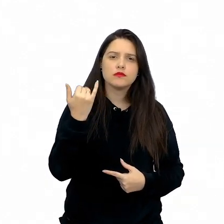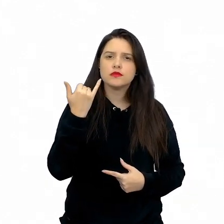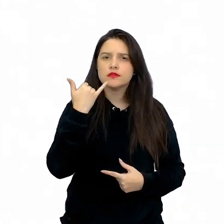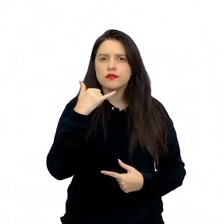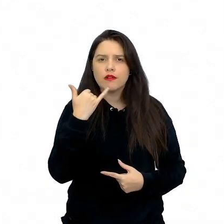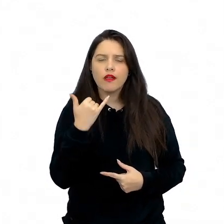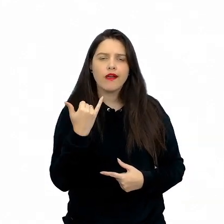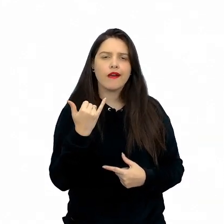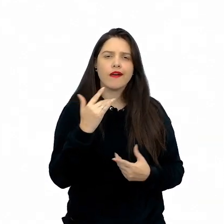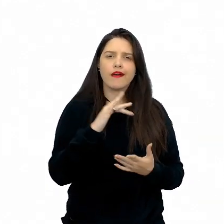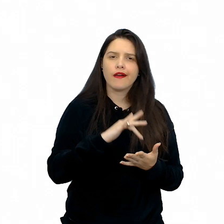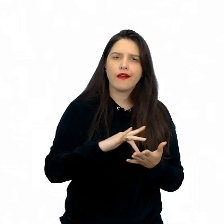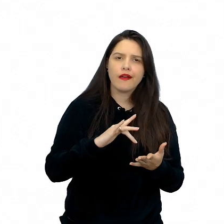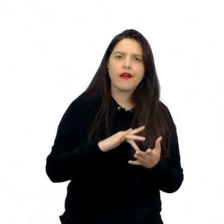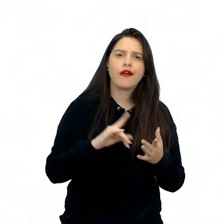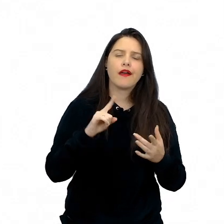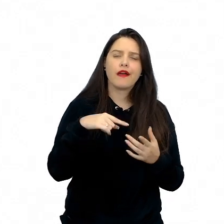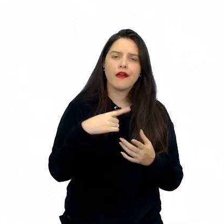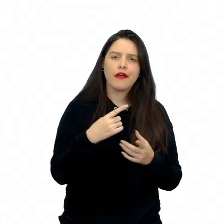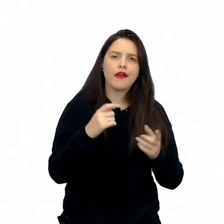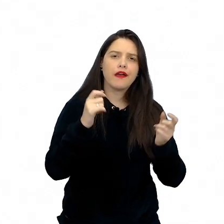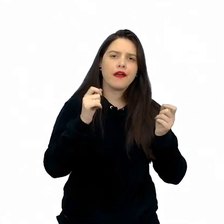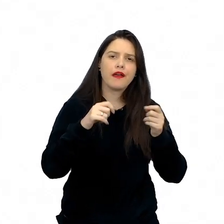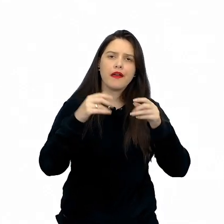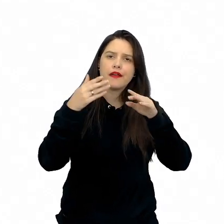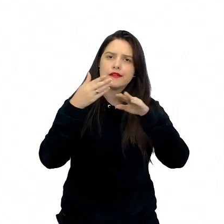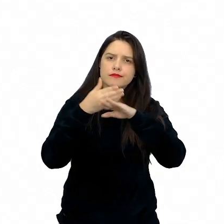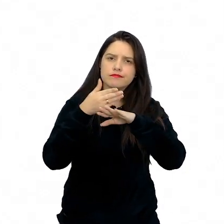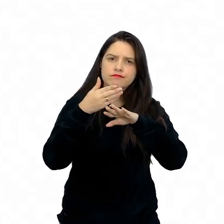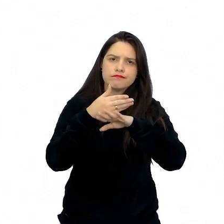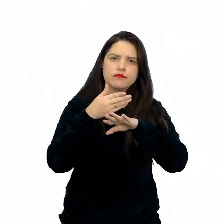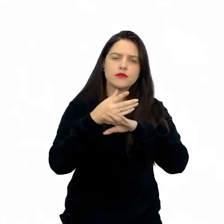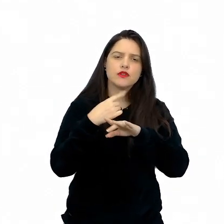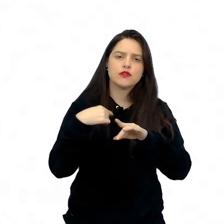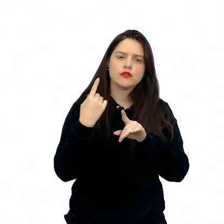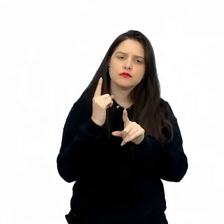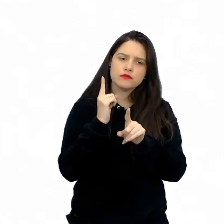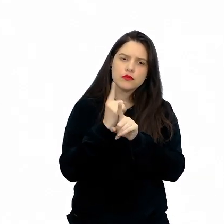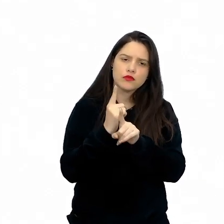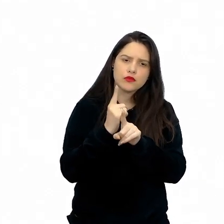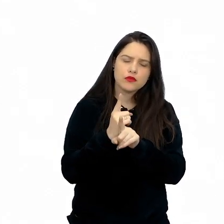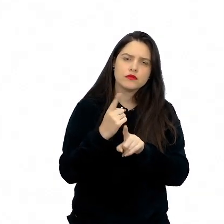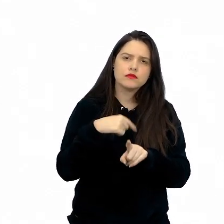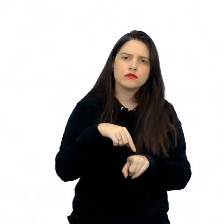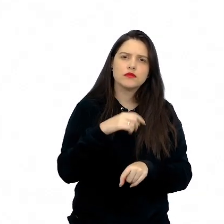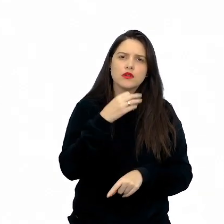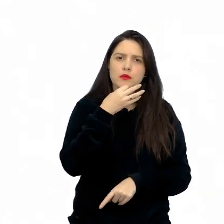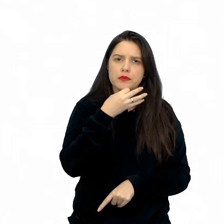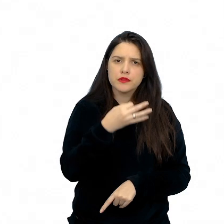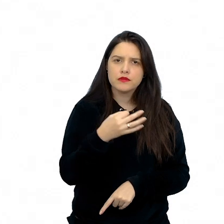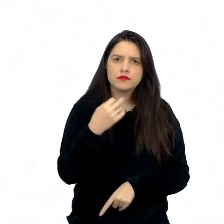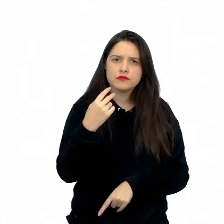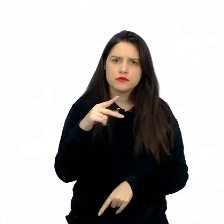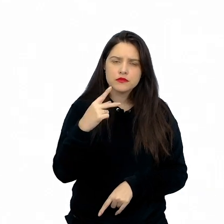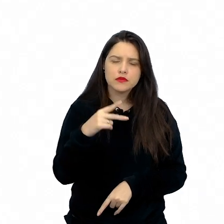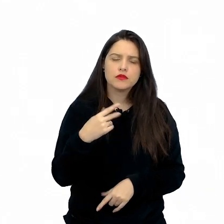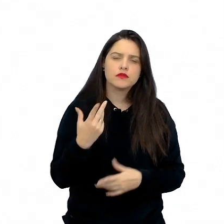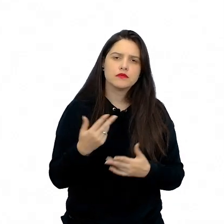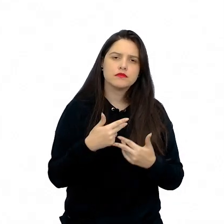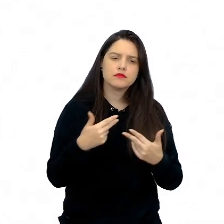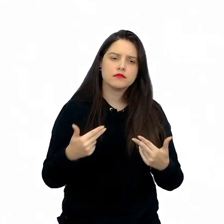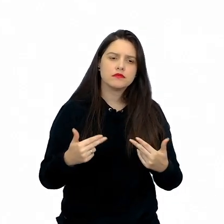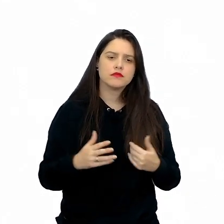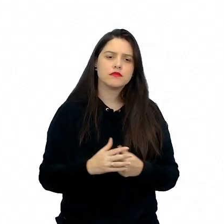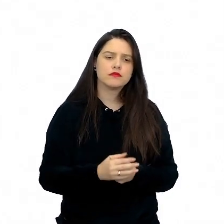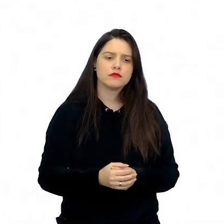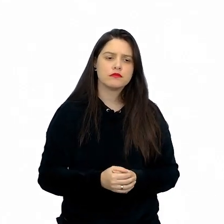celular, mostra para a gente que você participou, coloca a sua opinião, tá? É bem bacana, a gente quer ouvir você,